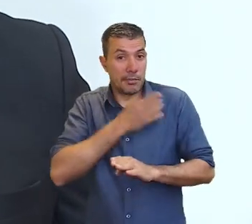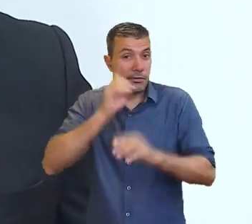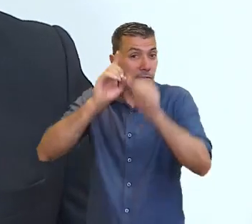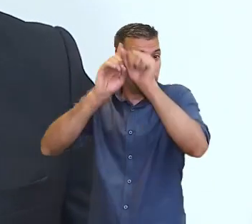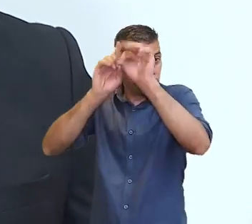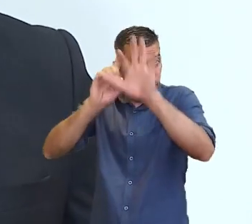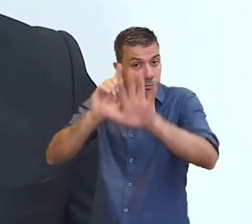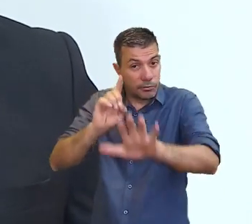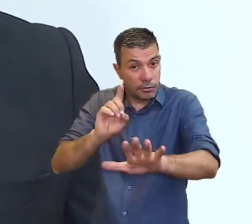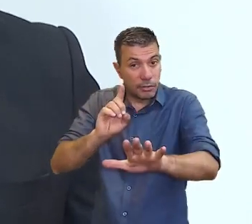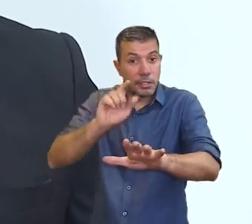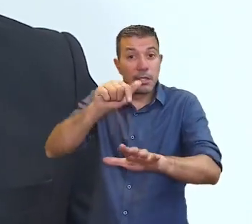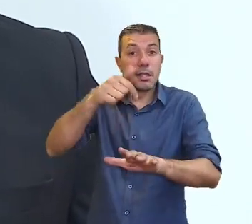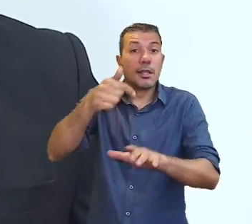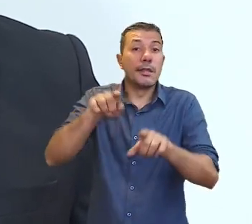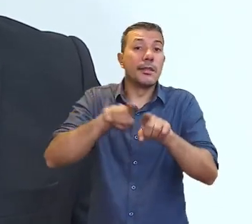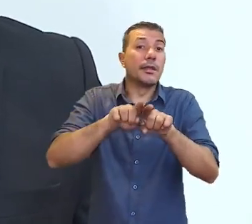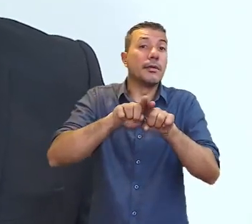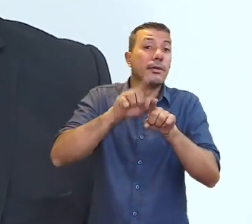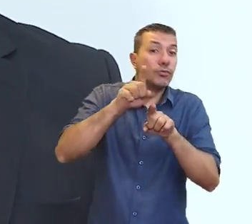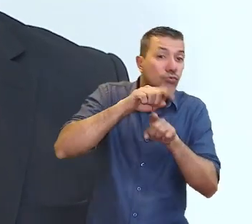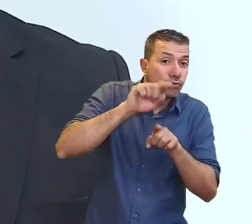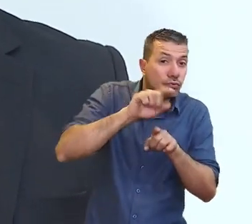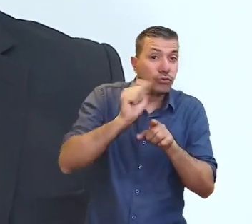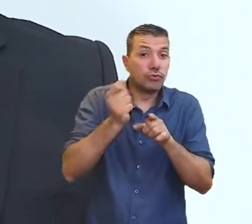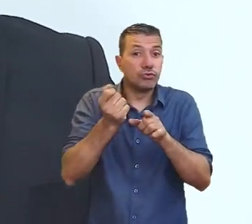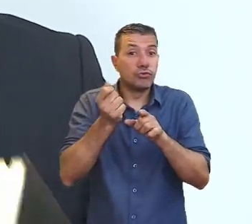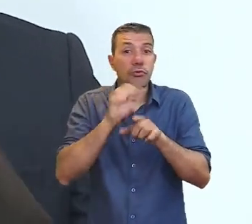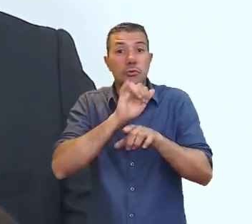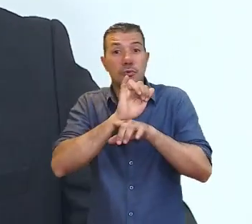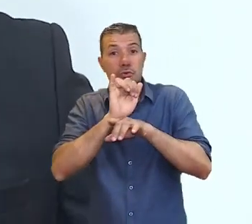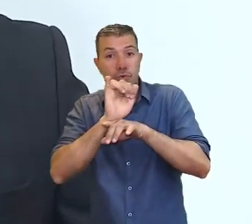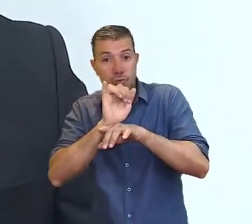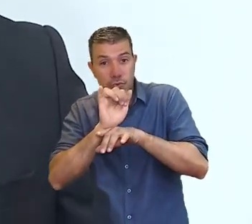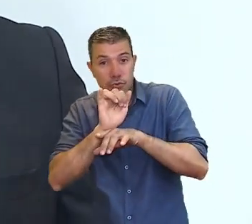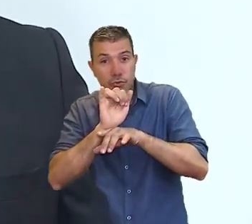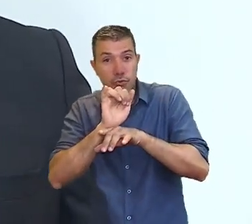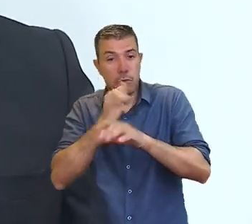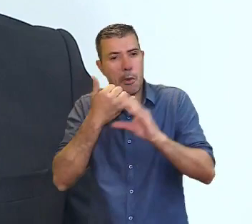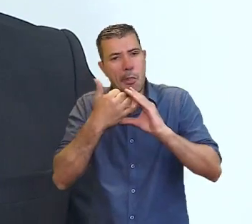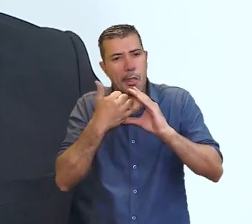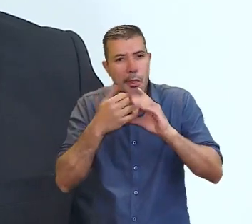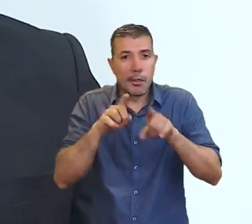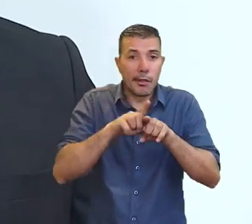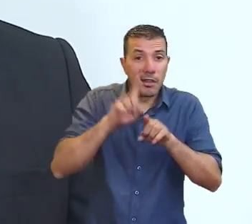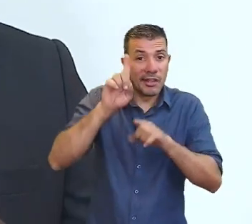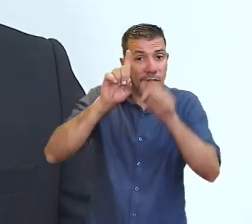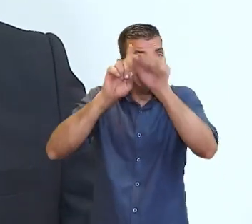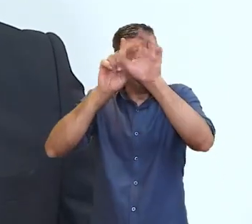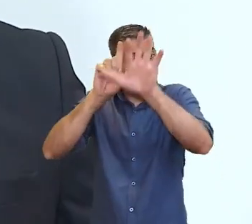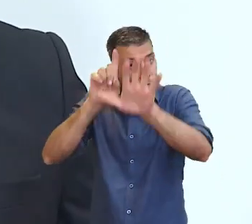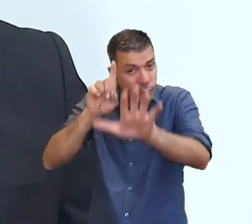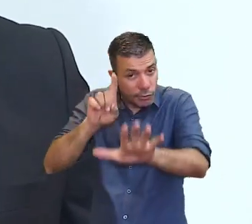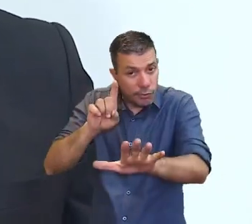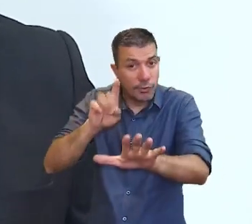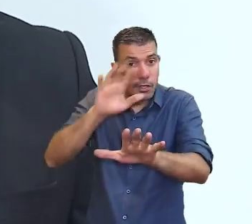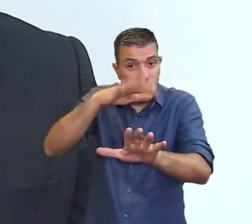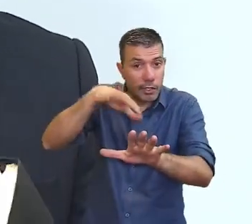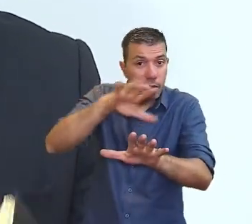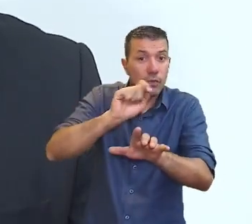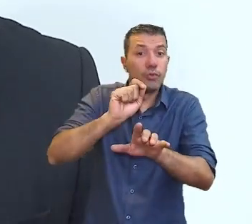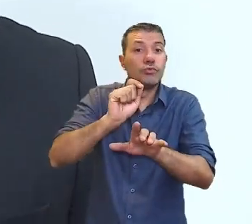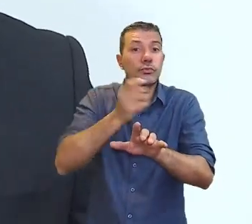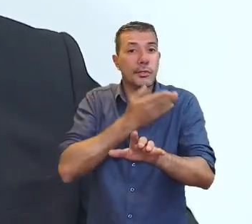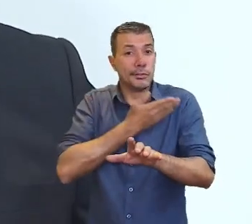todos vocês, a vocês que também nos acompanham também nas nossas redes sociais do YouTube, que Deus possa abençoar a cada um de vocês,